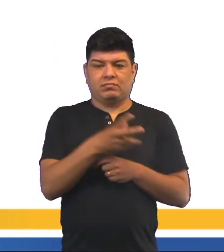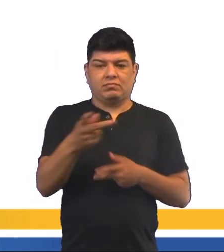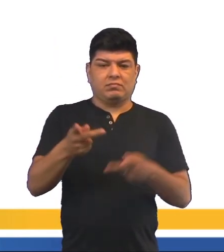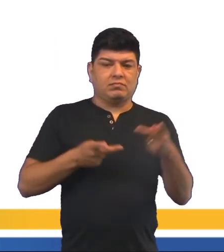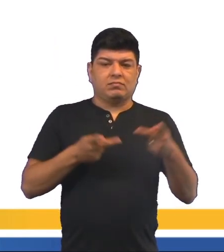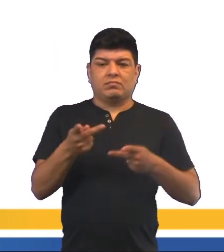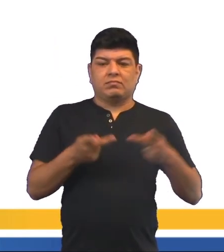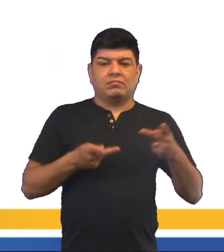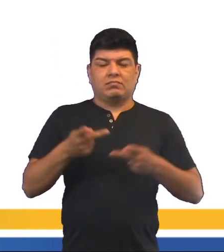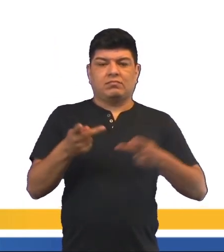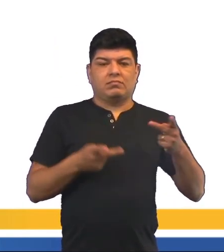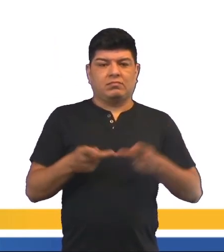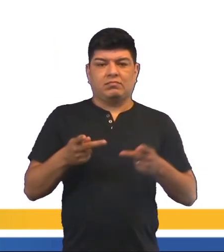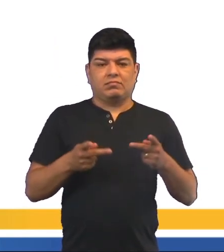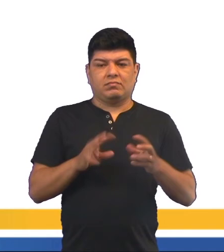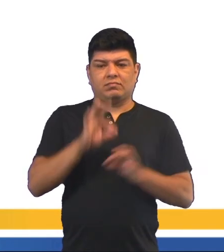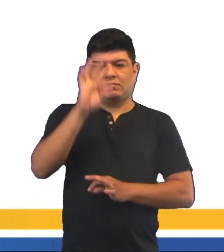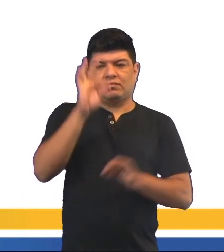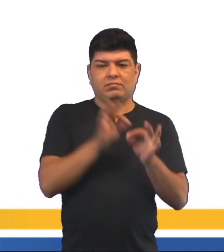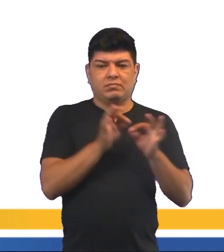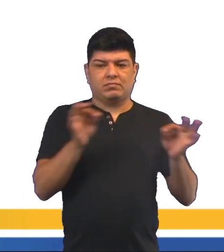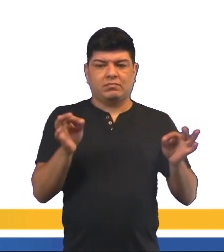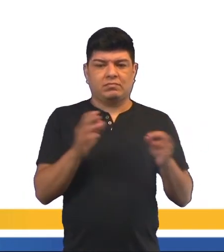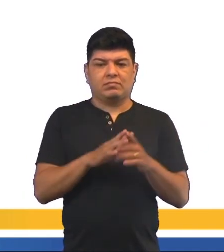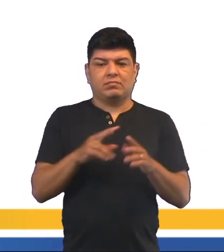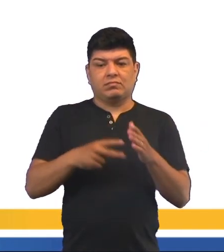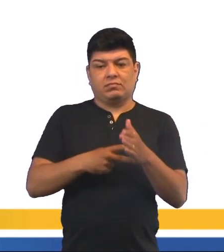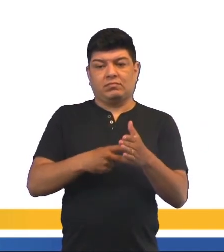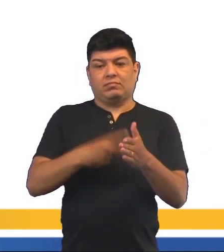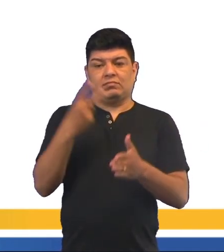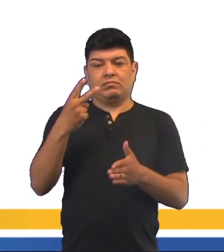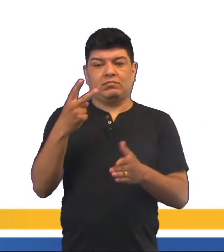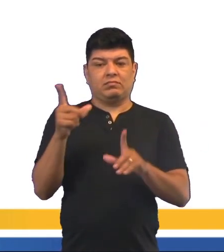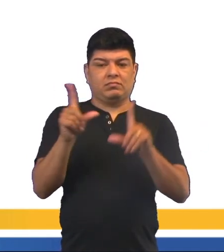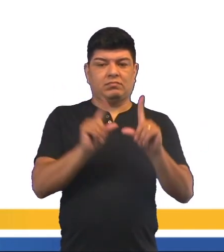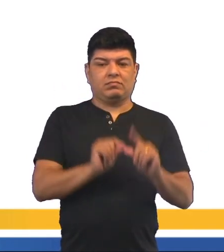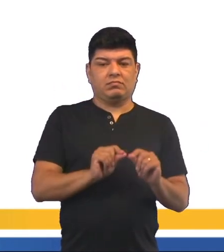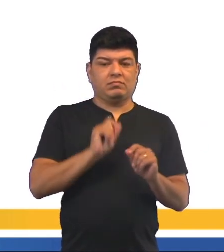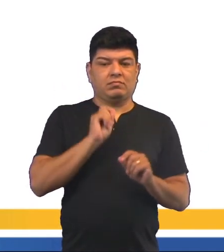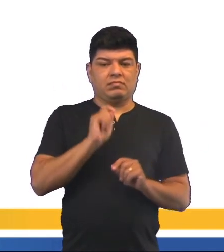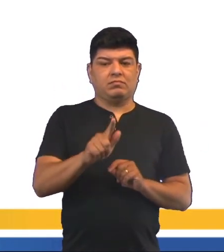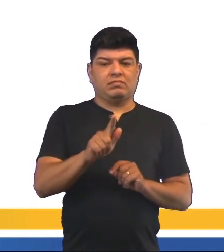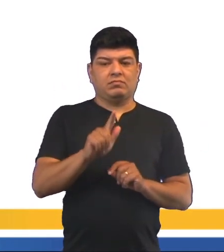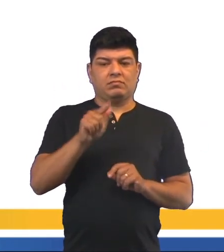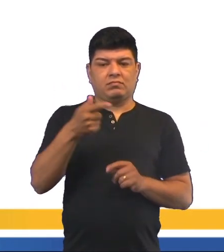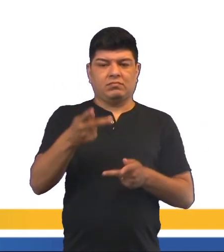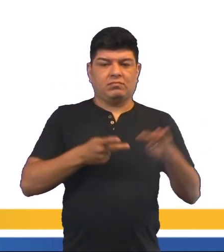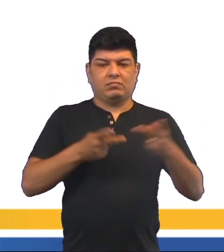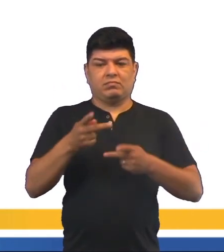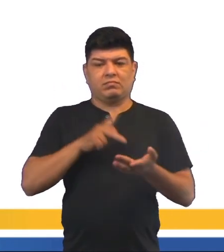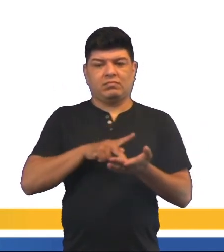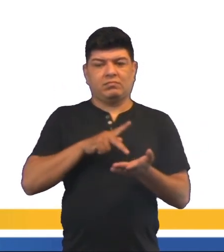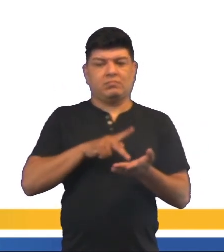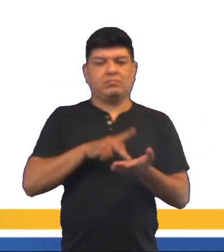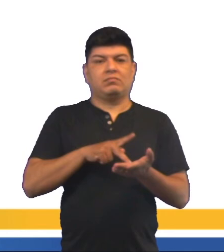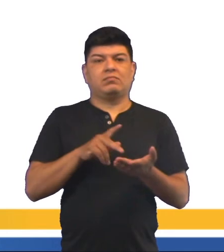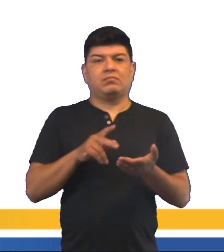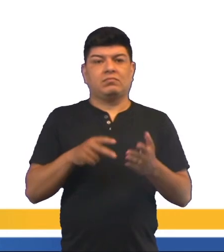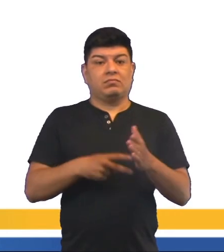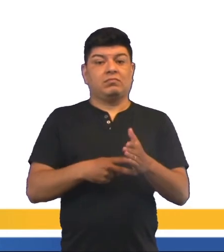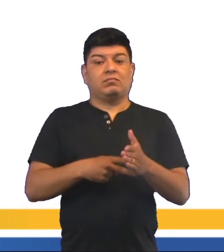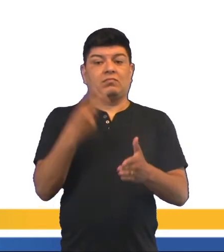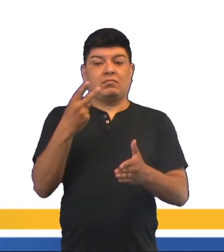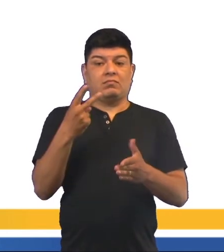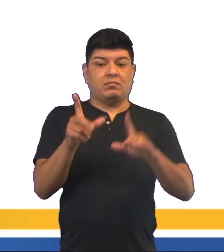projeto, de modo que suas dimensões se tornaram 2 vezes menor que as do projeto original. 2